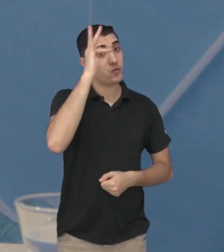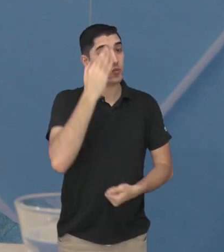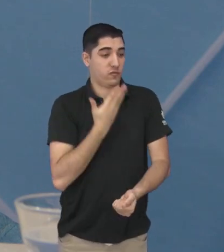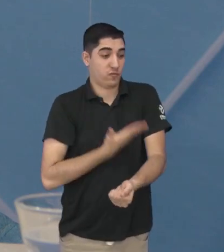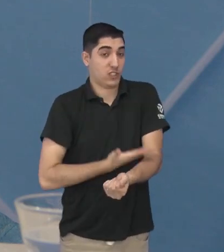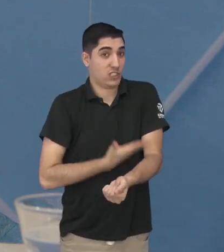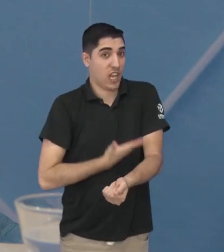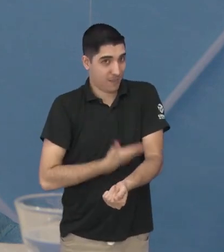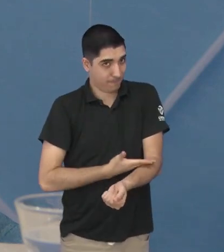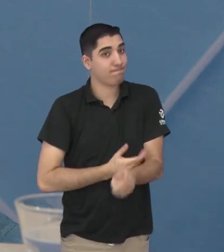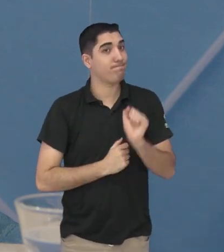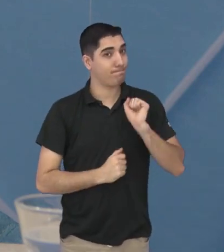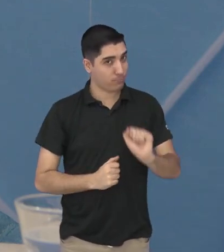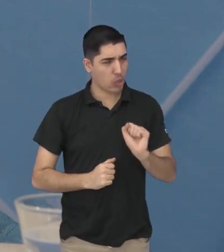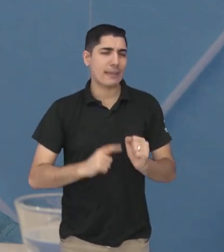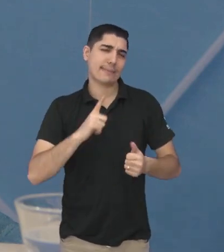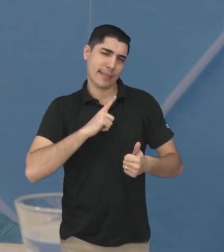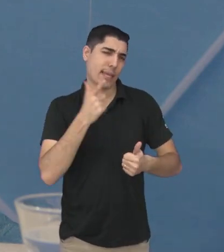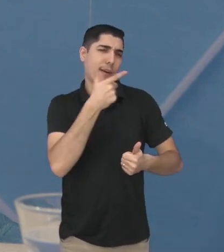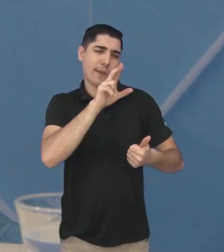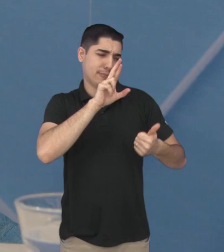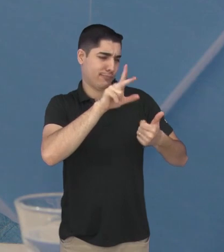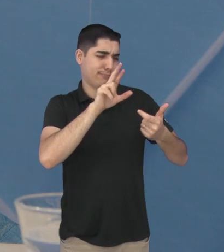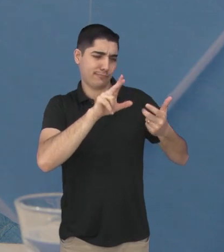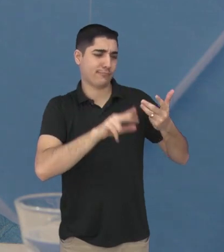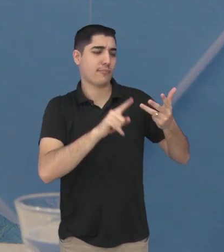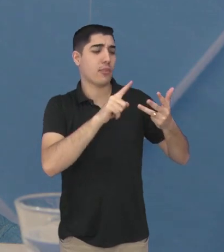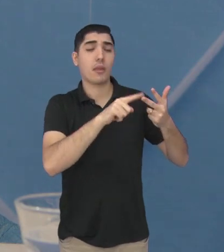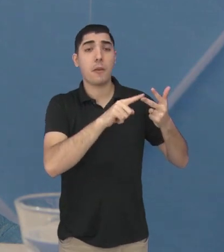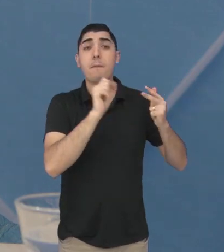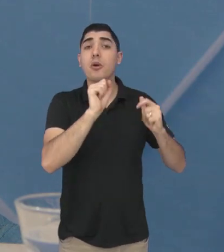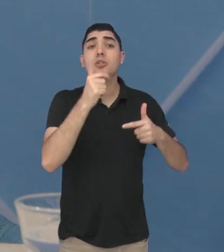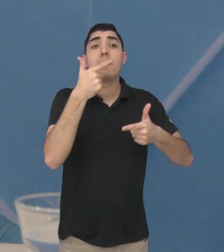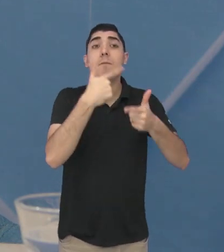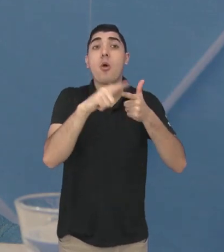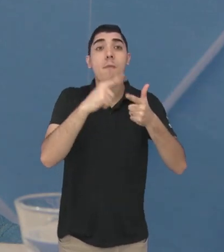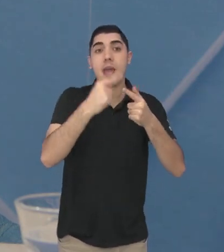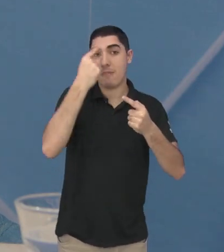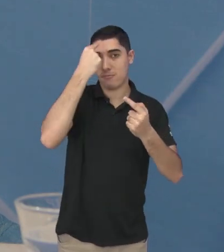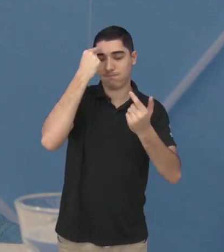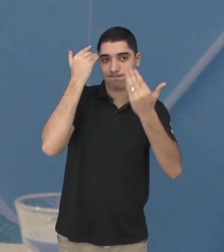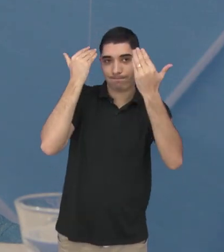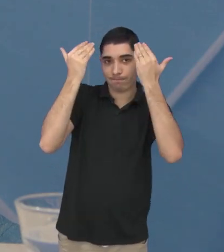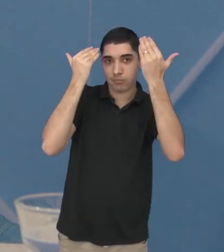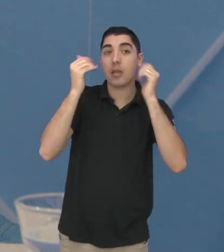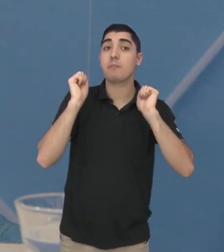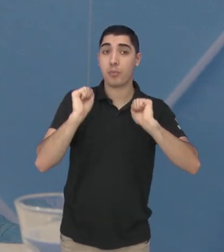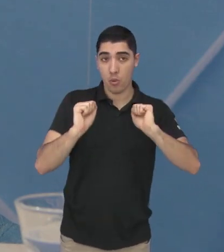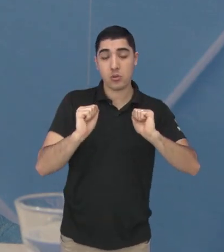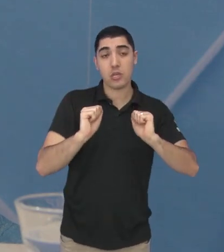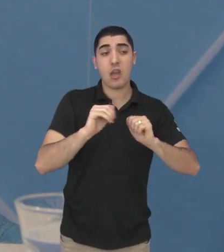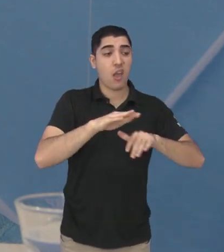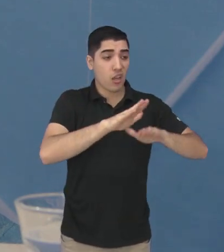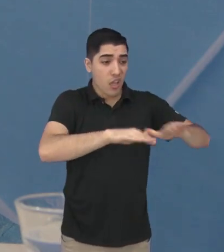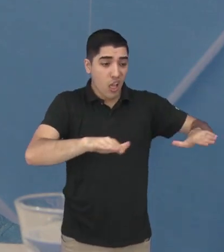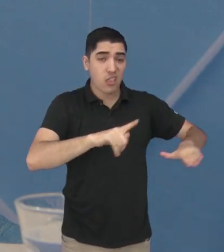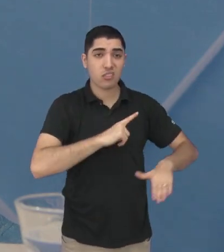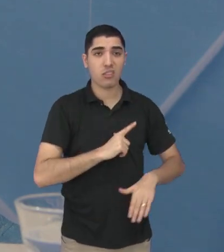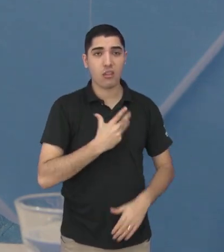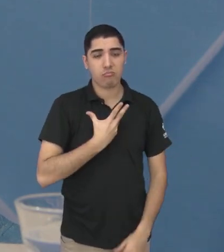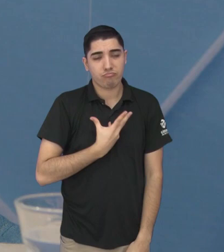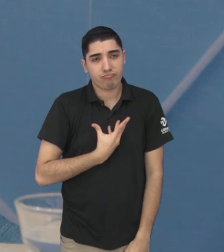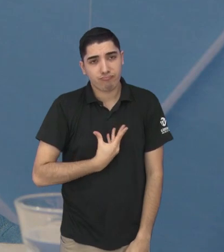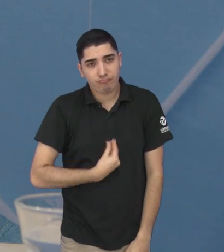químico. Tem tantas outras questões, por exemplo, eu posso ter problemas psicológicos, crianças com baixa